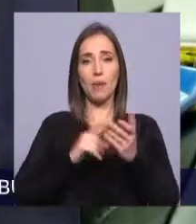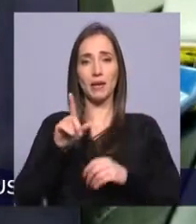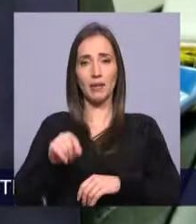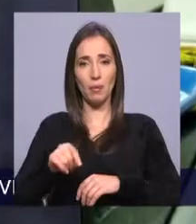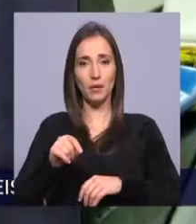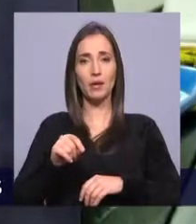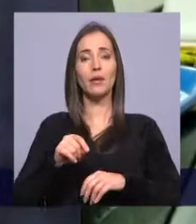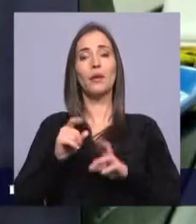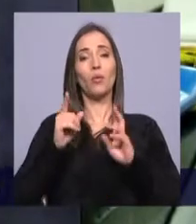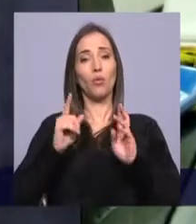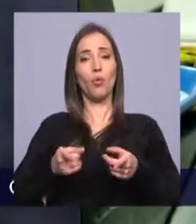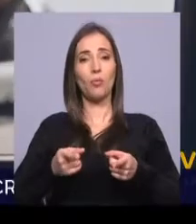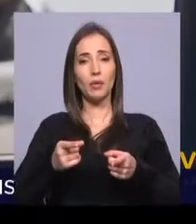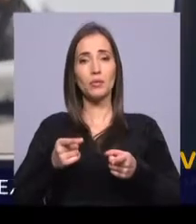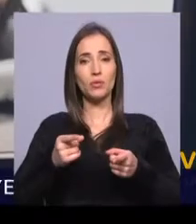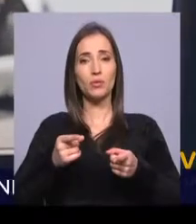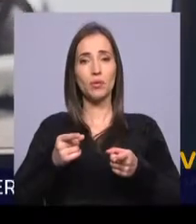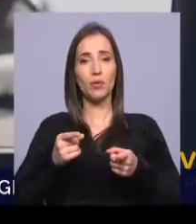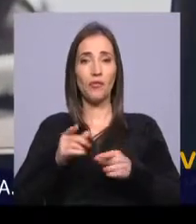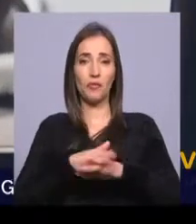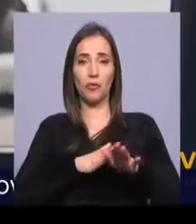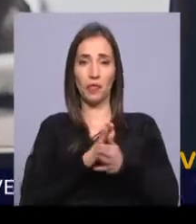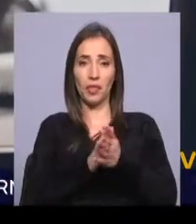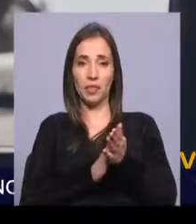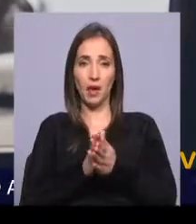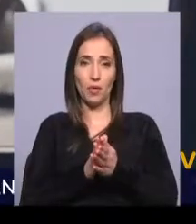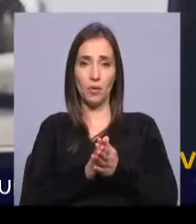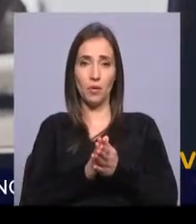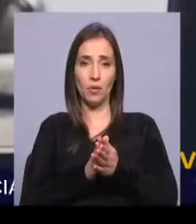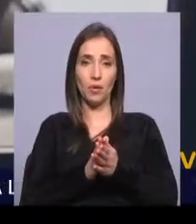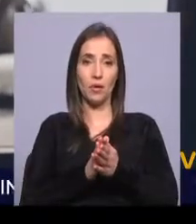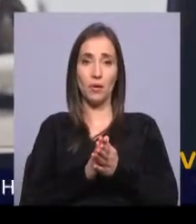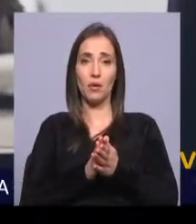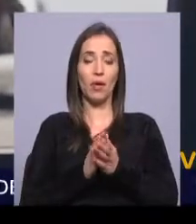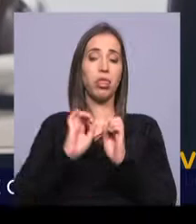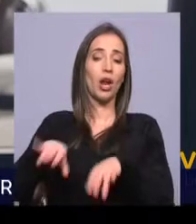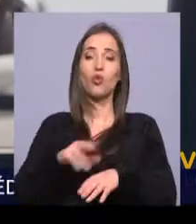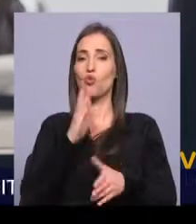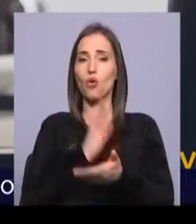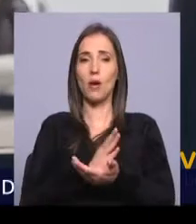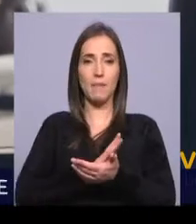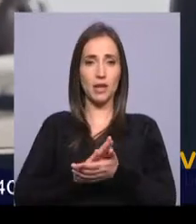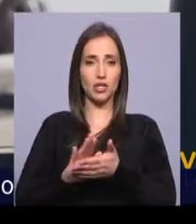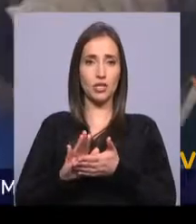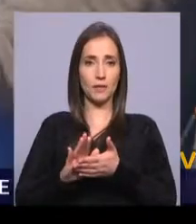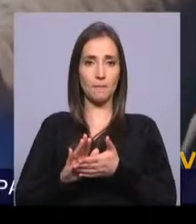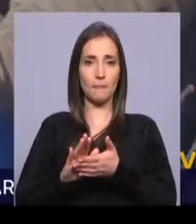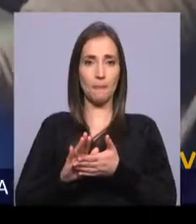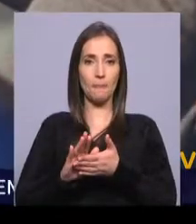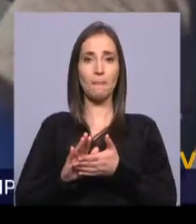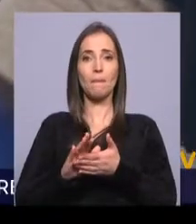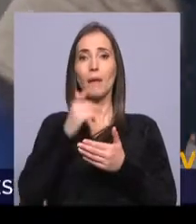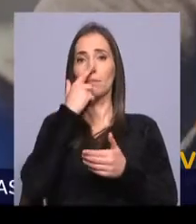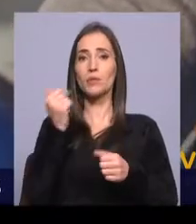os primeiros que a utilizaram nunca mais a quiseram largar. Eles até eram funcionários, eram